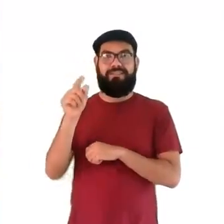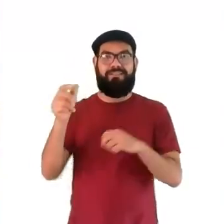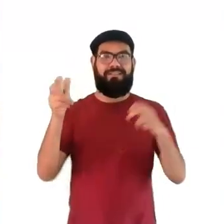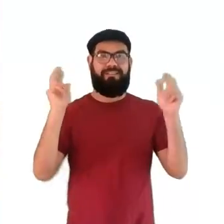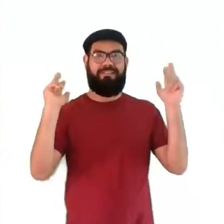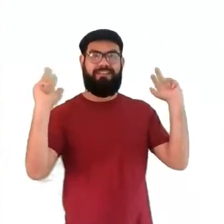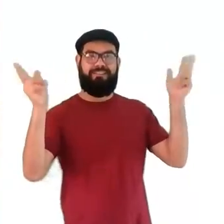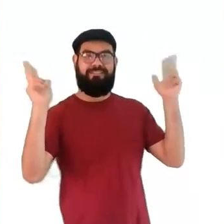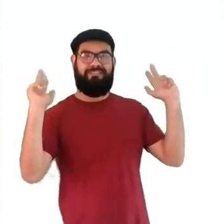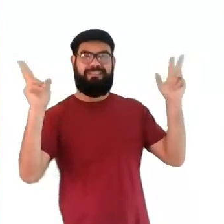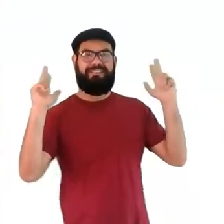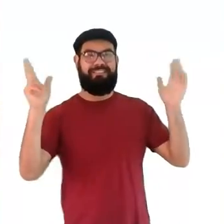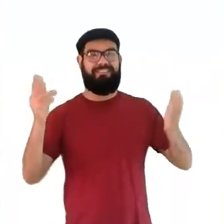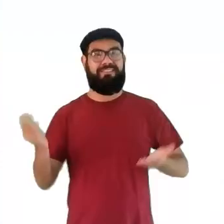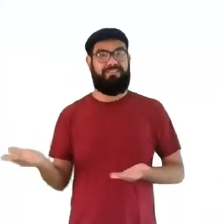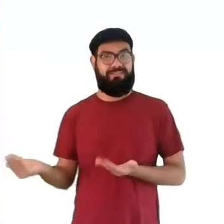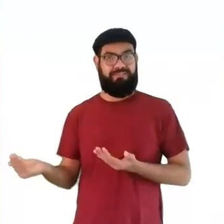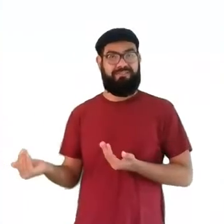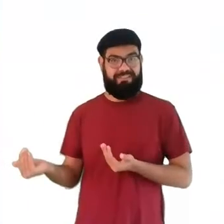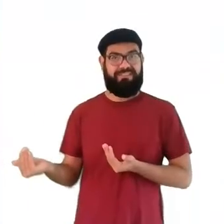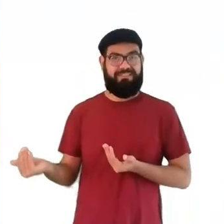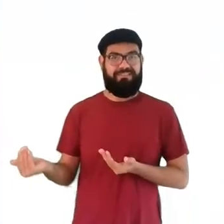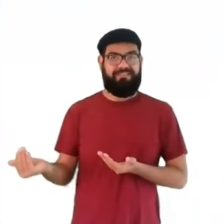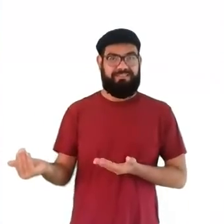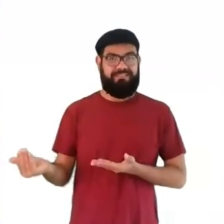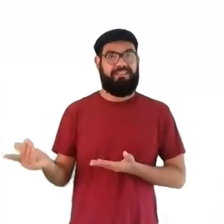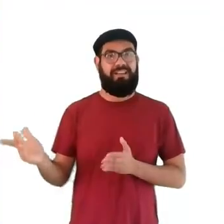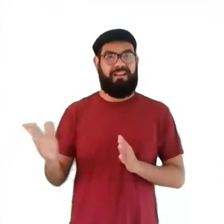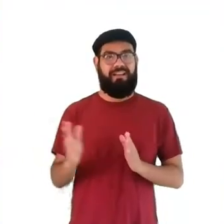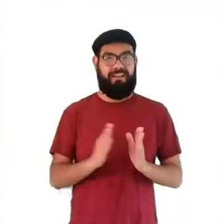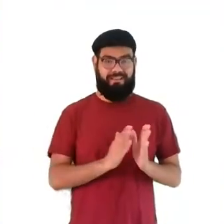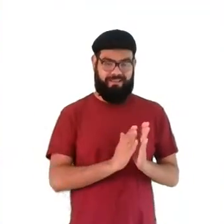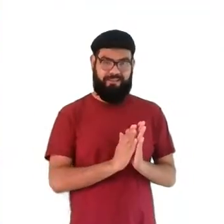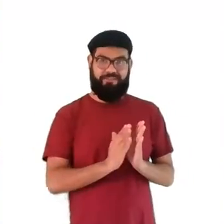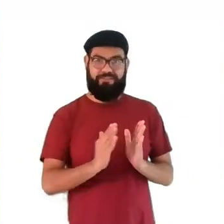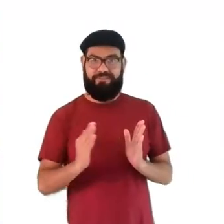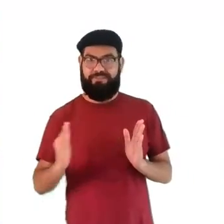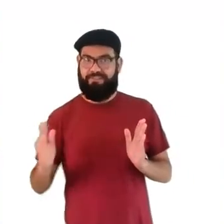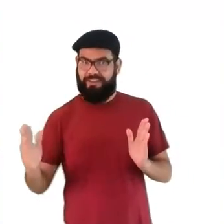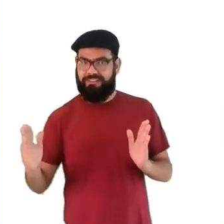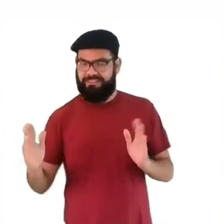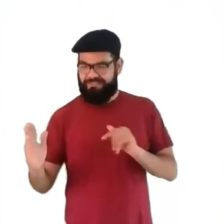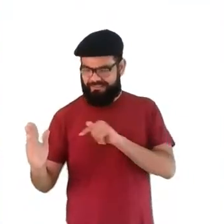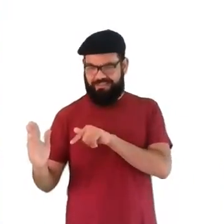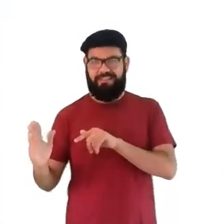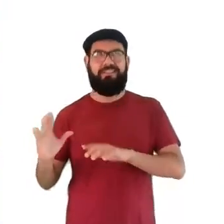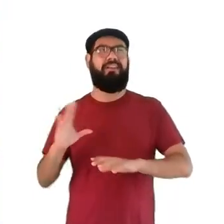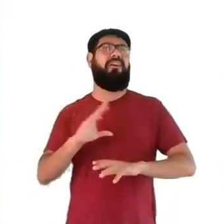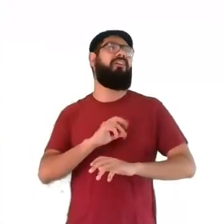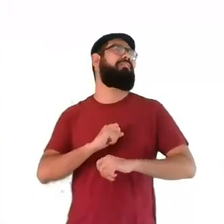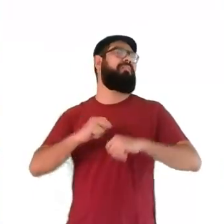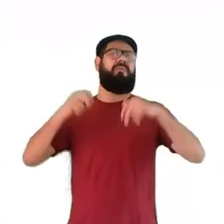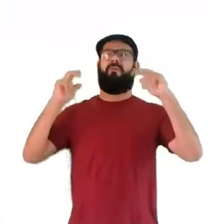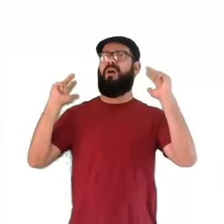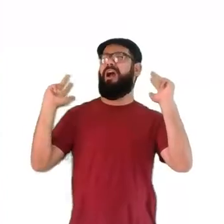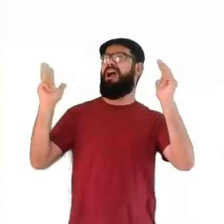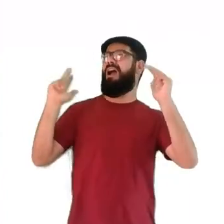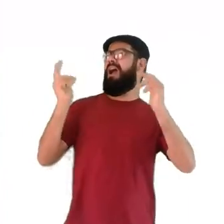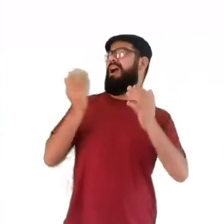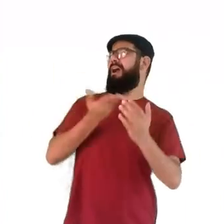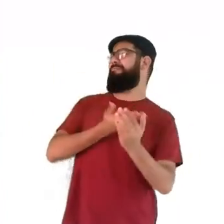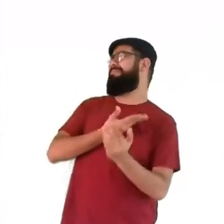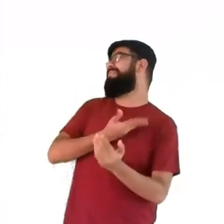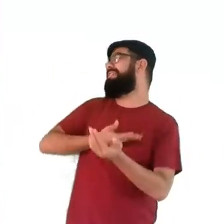juventude, é uma fase onde a gente gosta de se aventurar de verdade, de passear com os amigos,